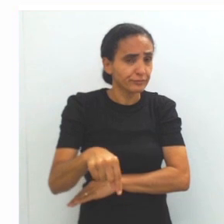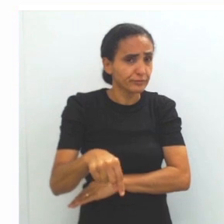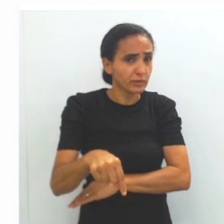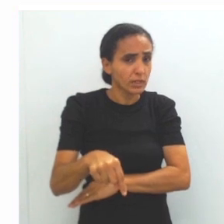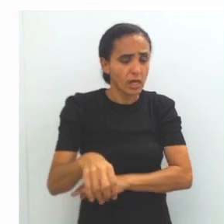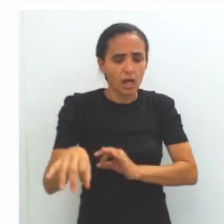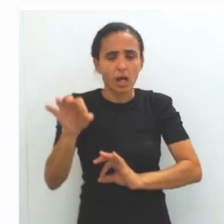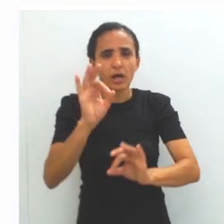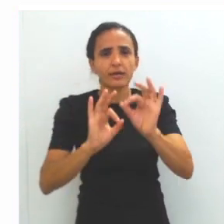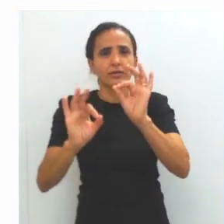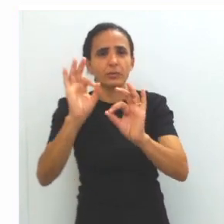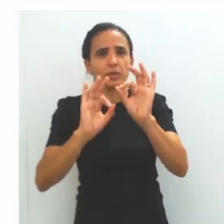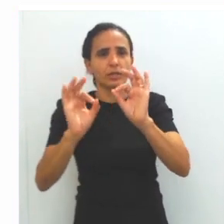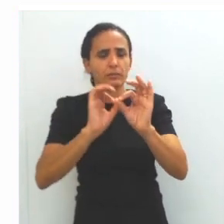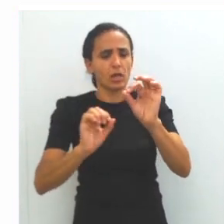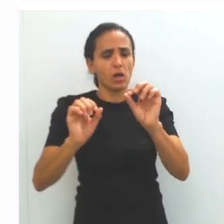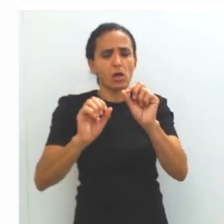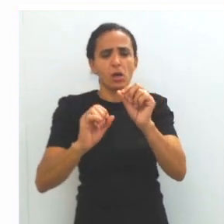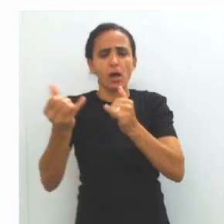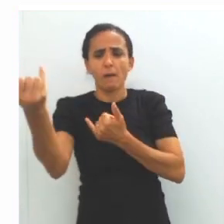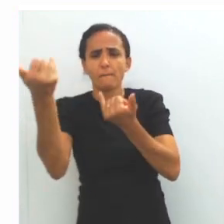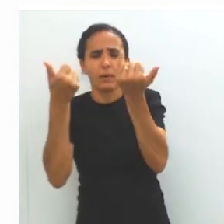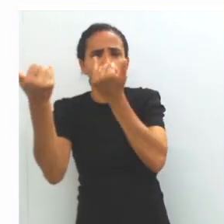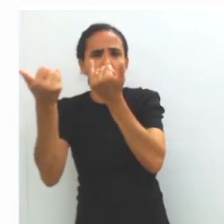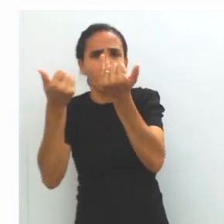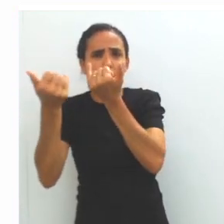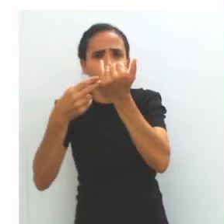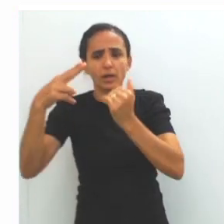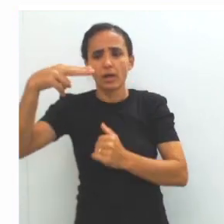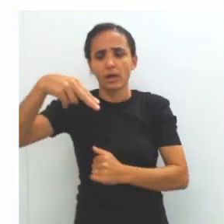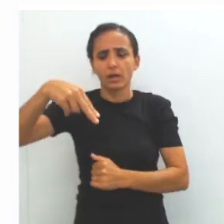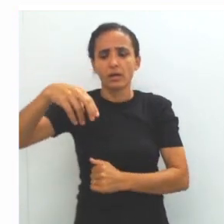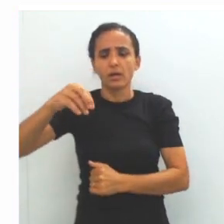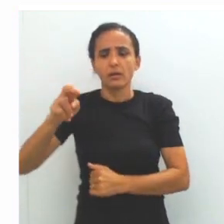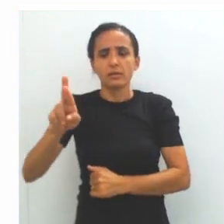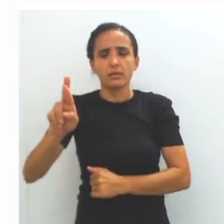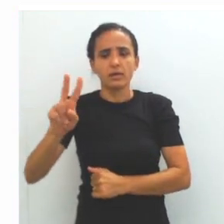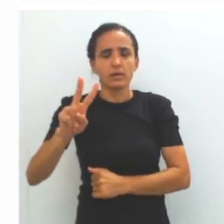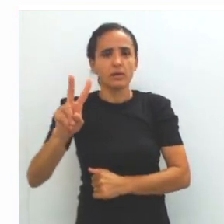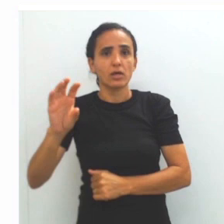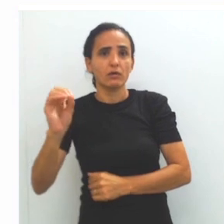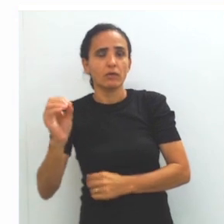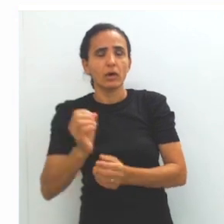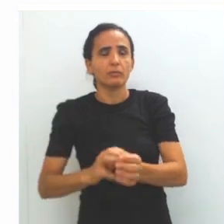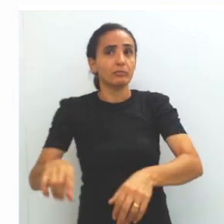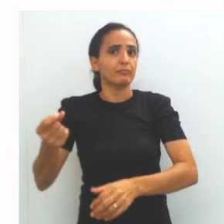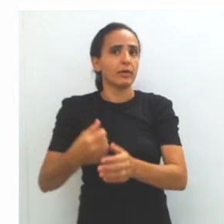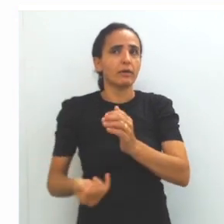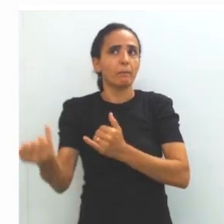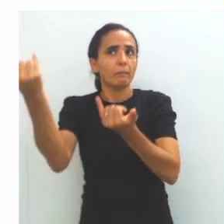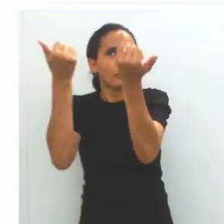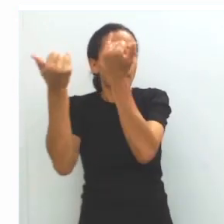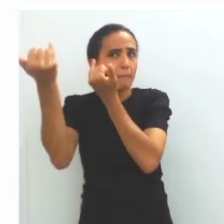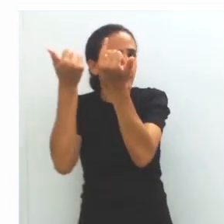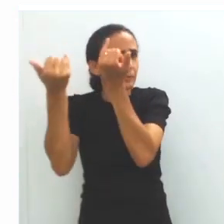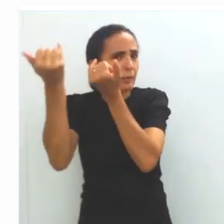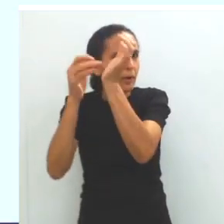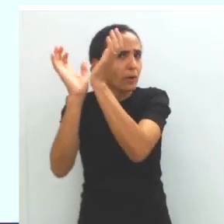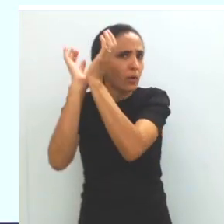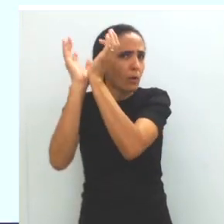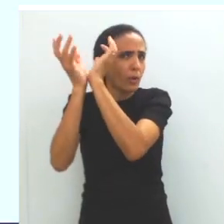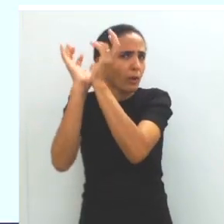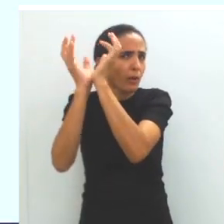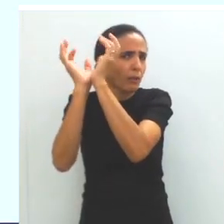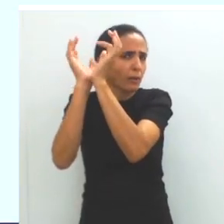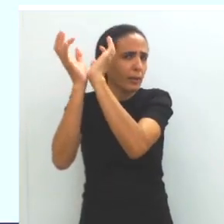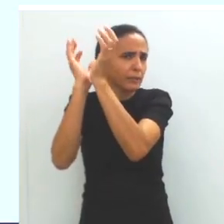essa informação para o nervo óptico. E o nervo óptico joga a informação para o chefe, o cérebro. E é